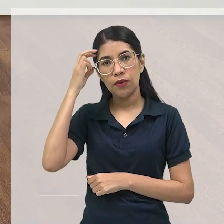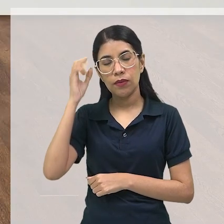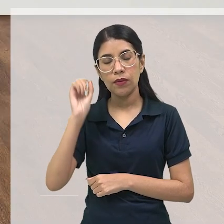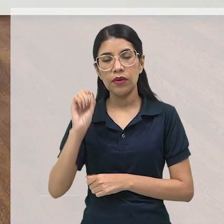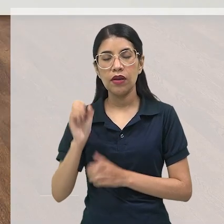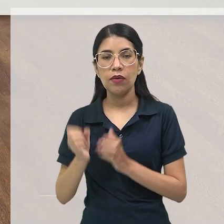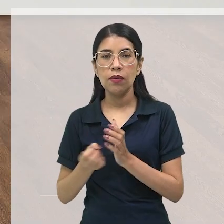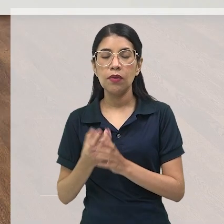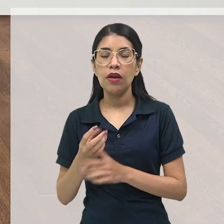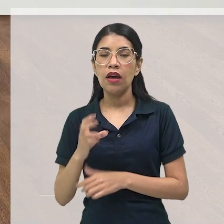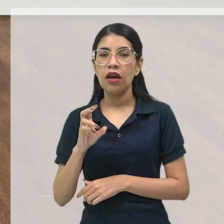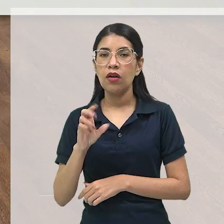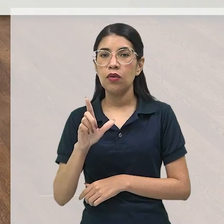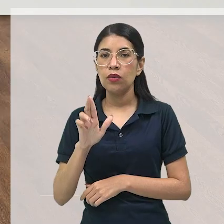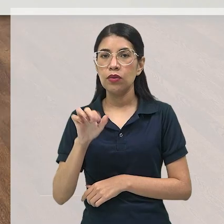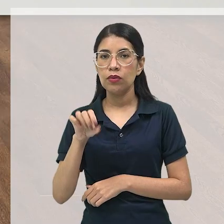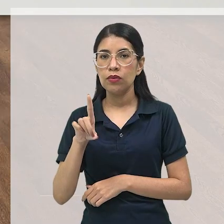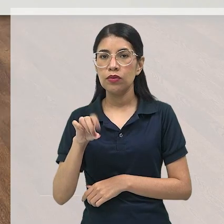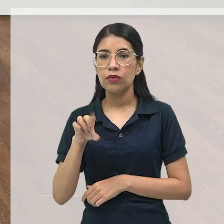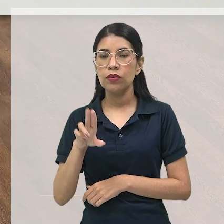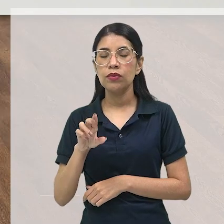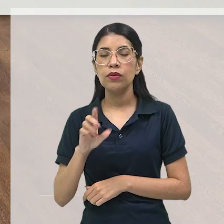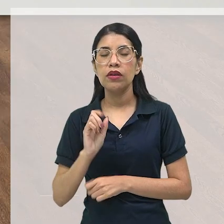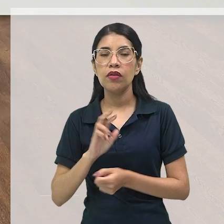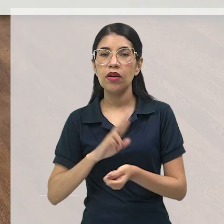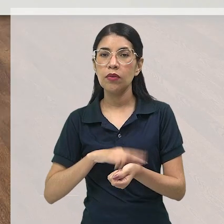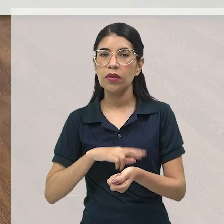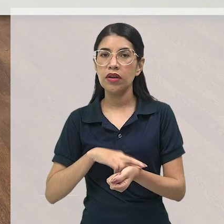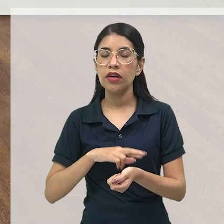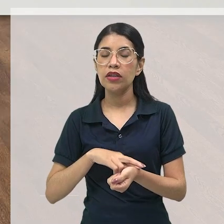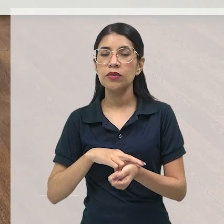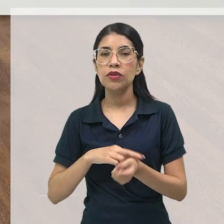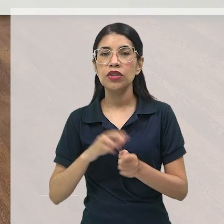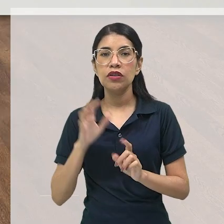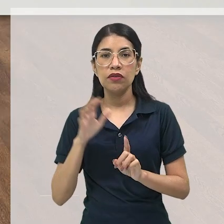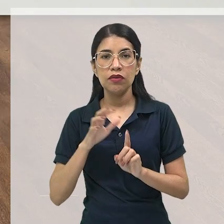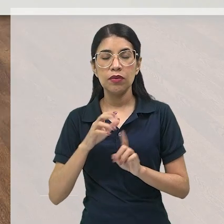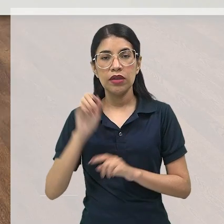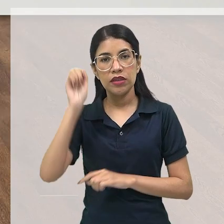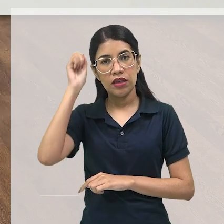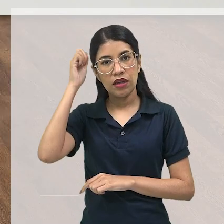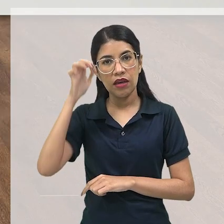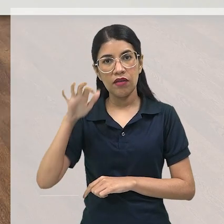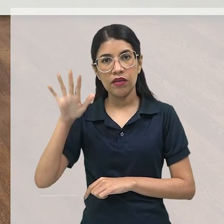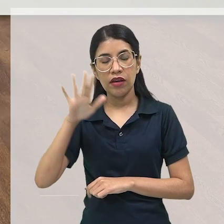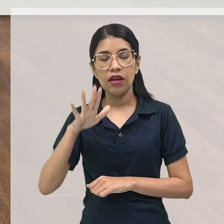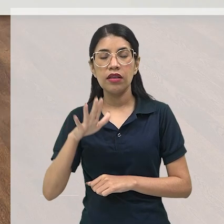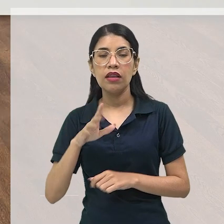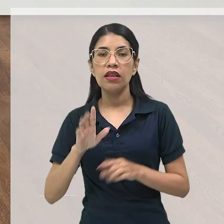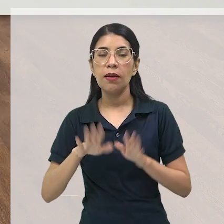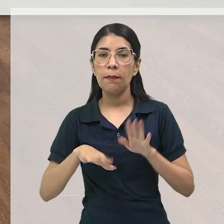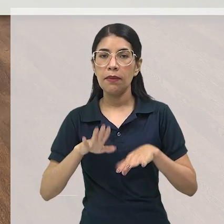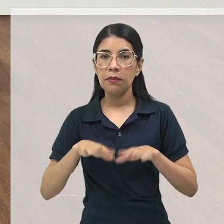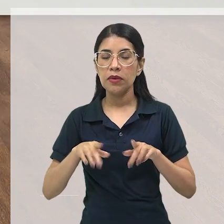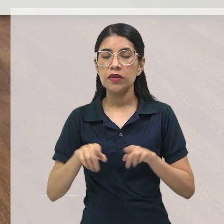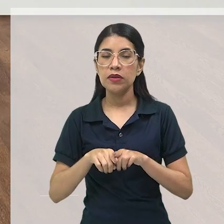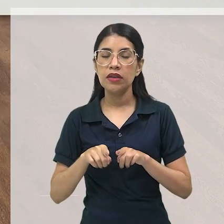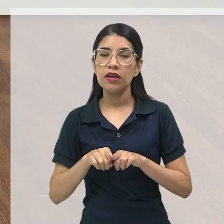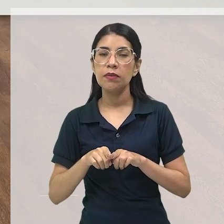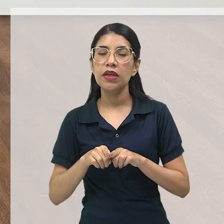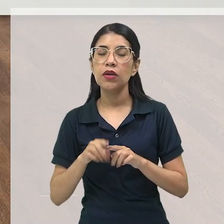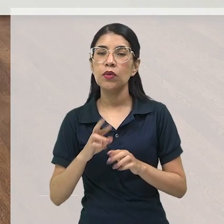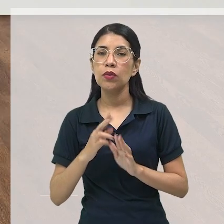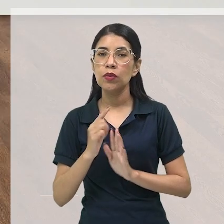como origem o lundu, que é um ritmo de inspiração africana. à base de percussão, com